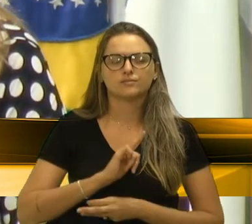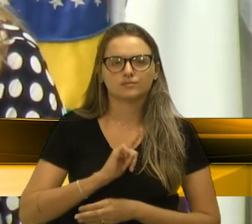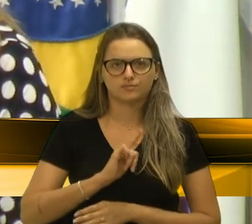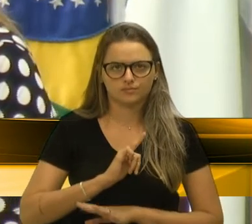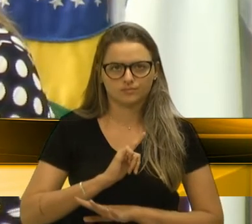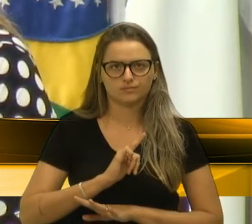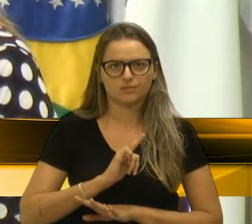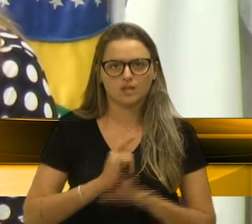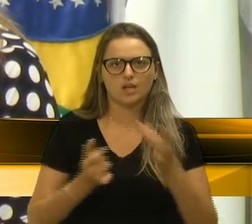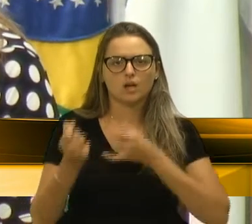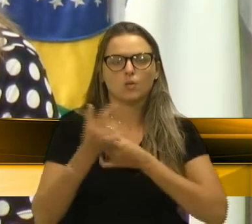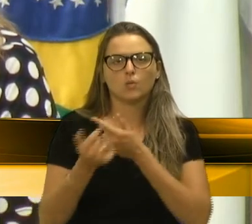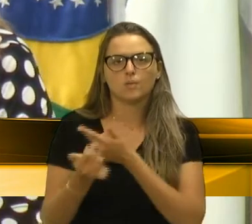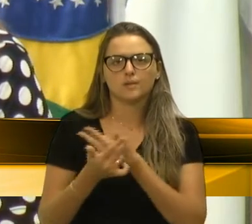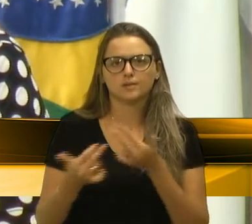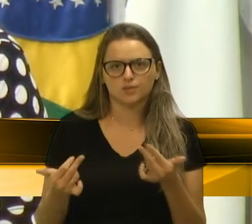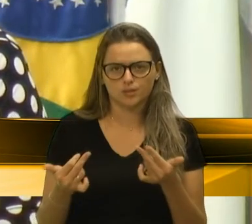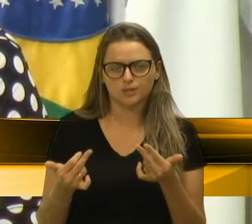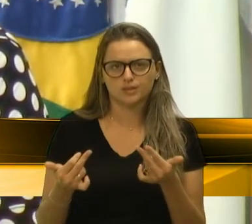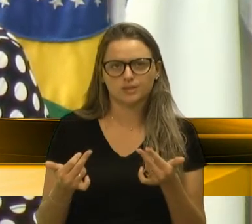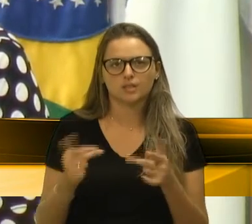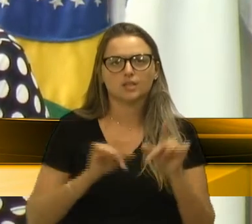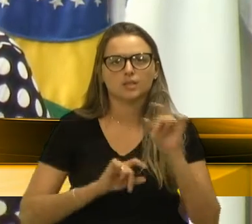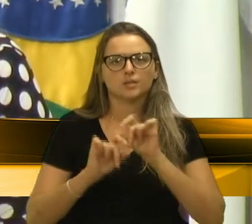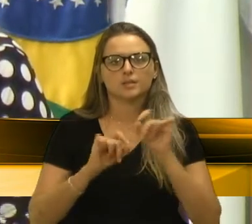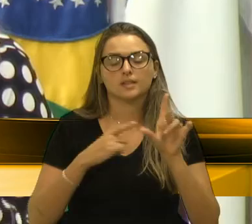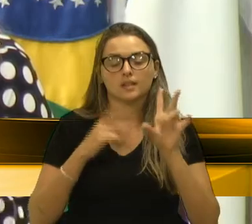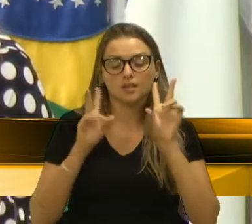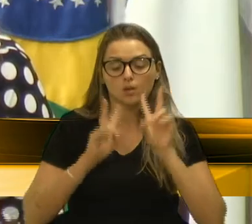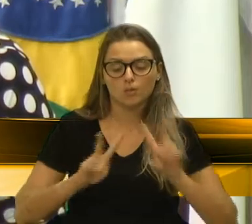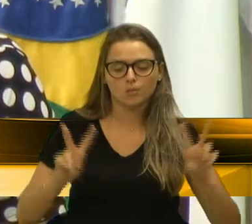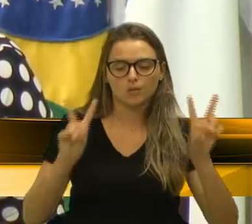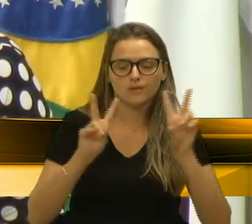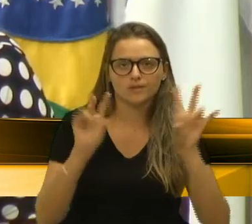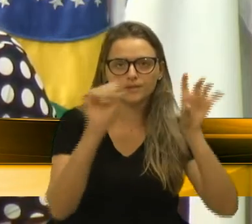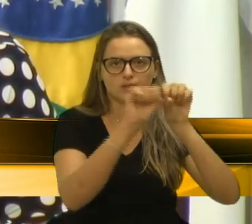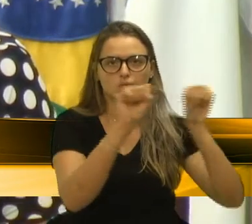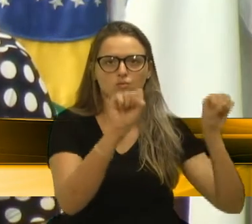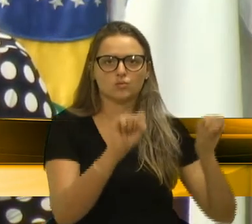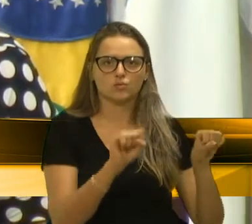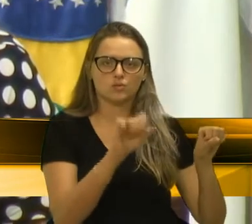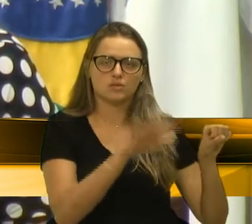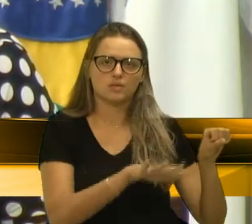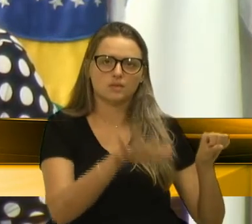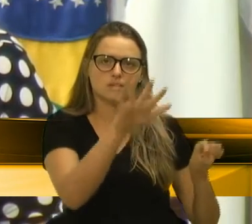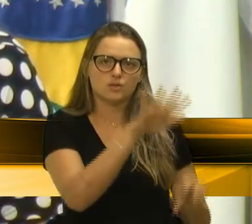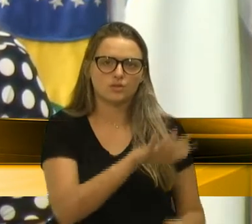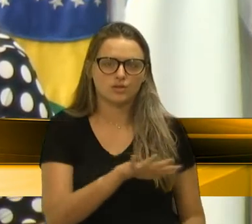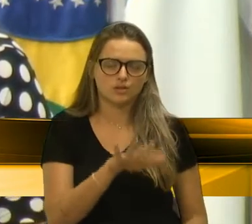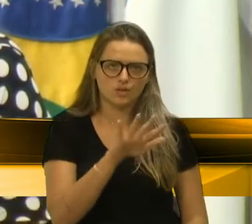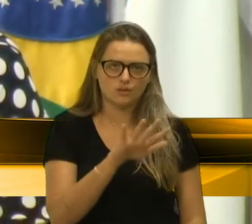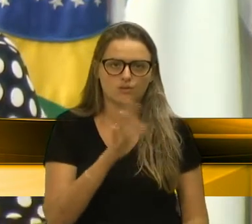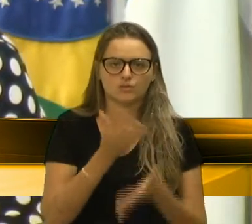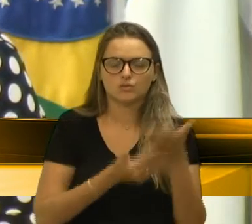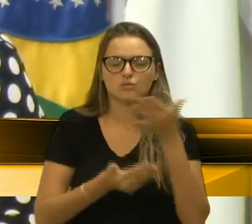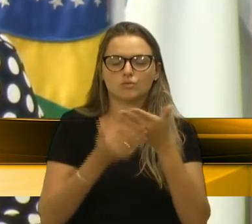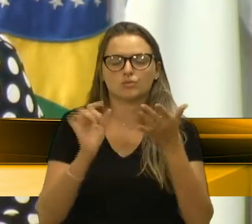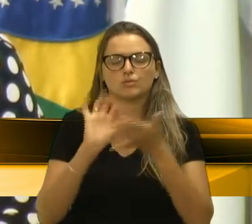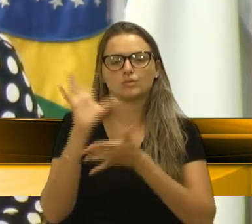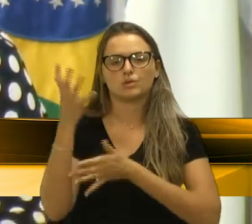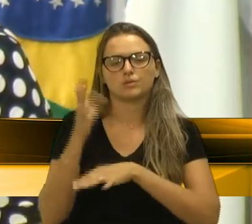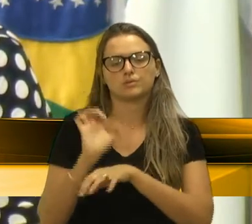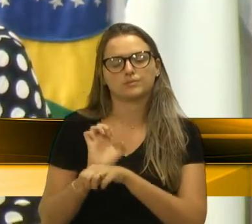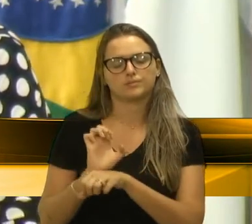alguns pontos que eu estaria assim, a necessidade de nós termos uma visão sistêmica, ampla, de toda a situação do